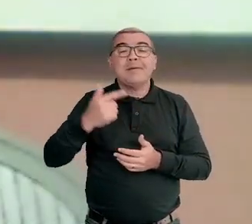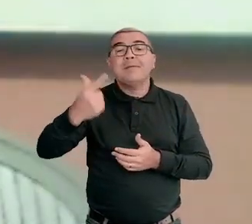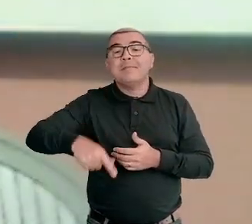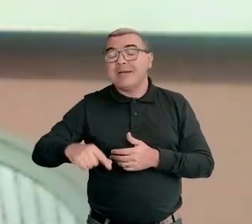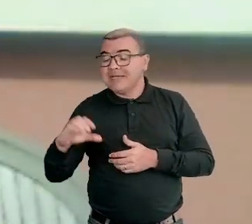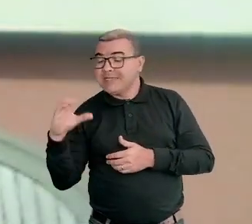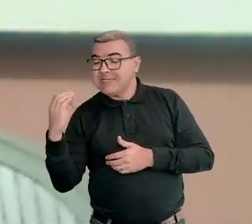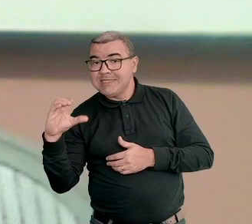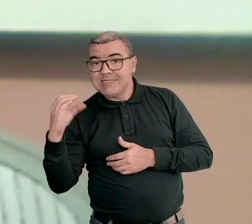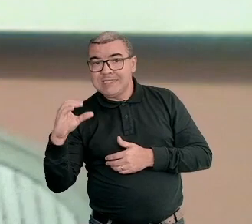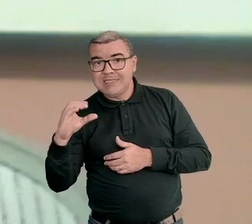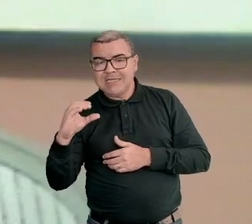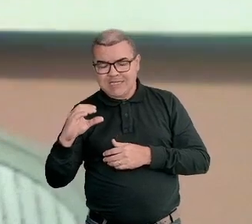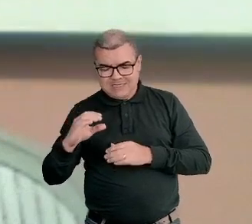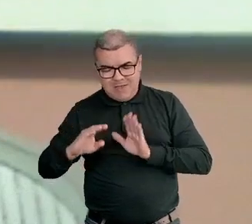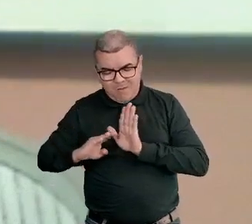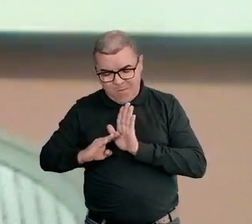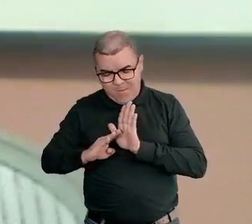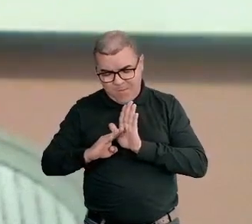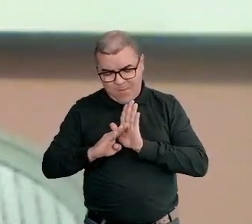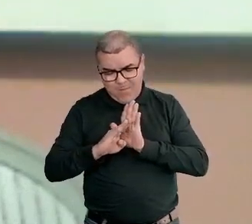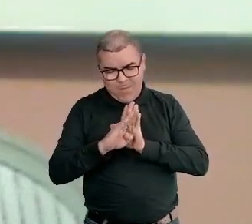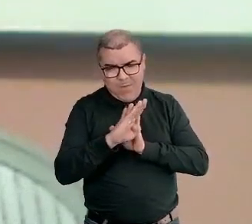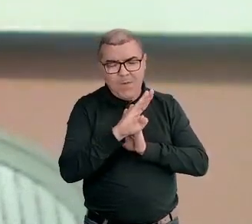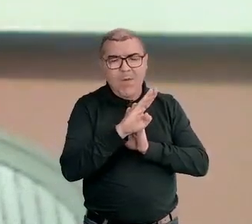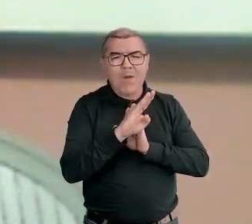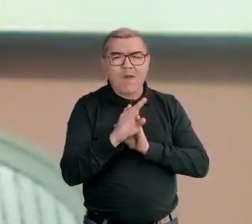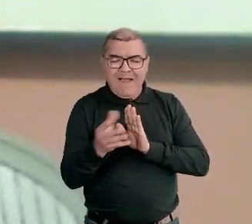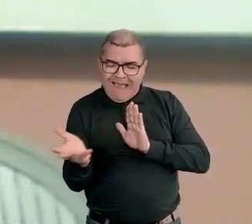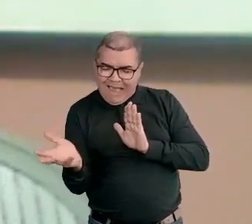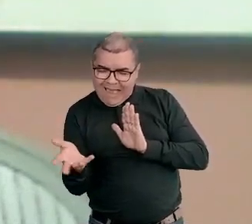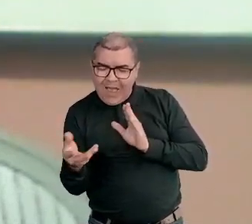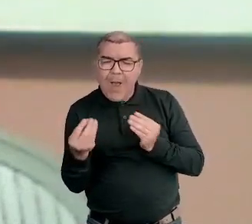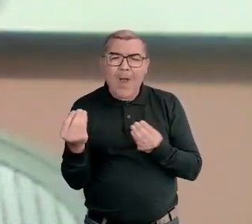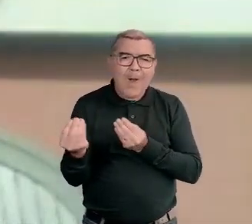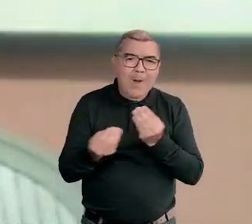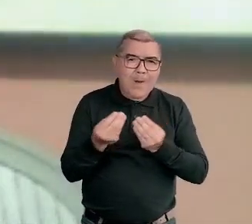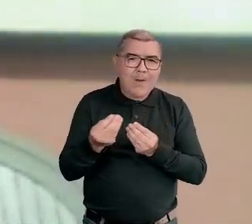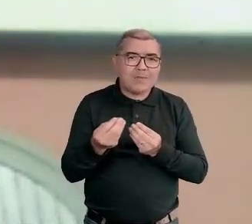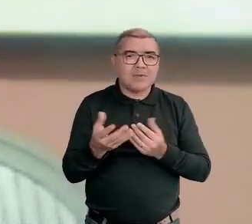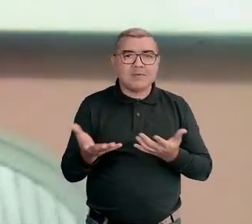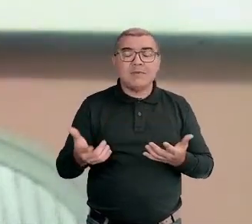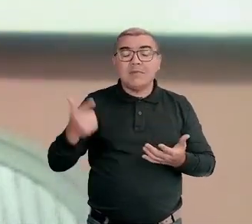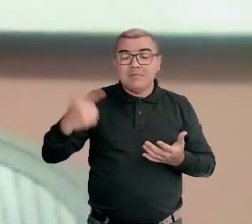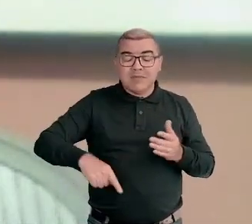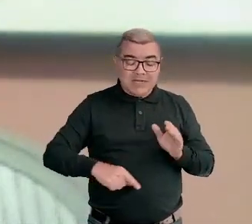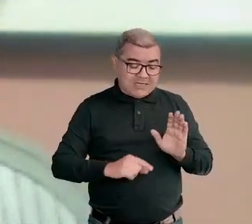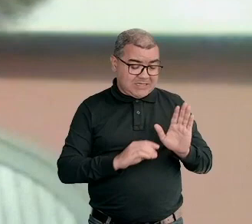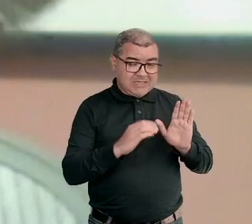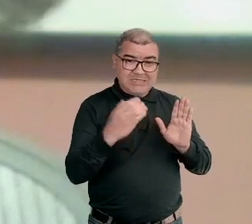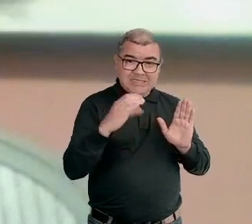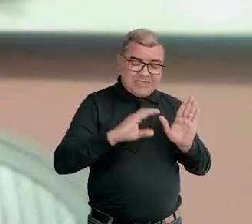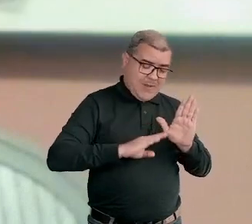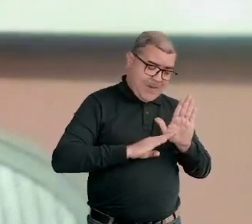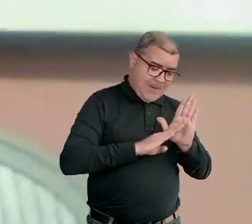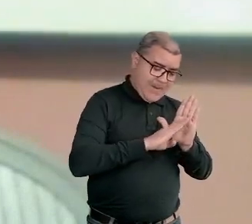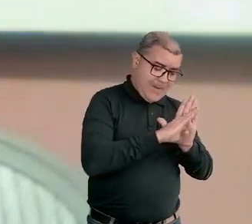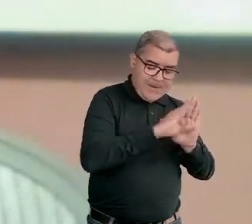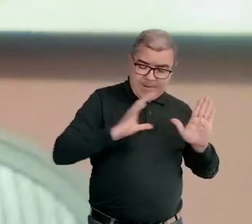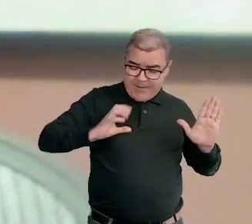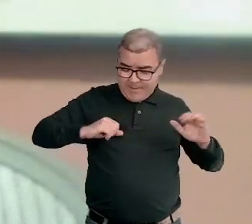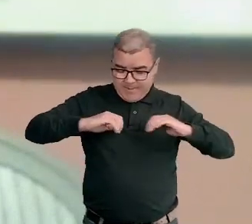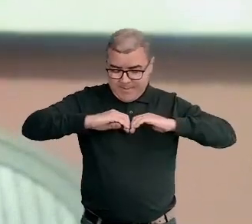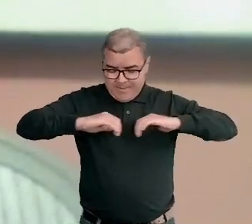A velocidade das coisas vai dar um salto. Isso também não pode gerar desamor. Não pode, né?